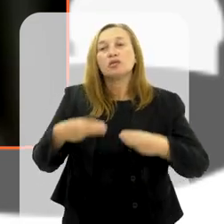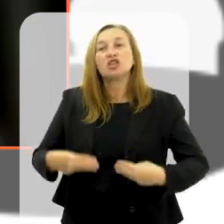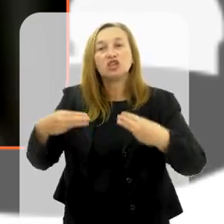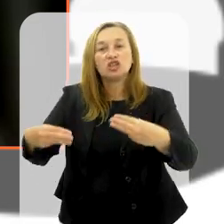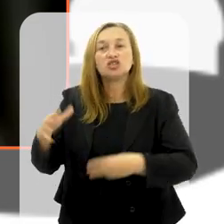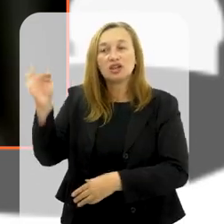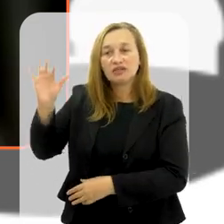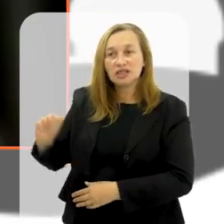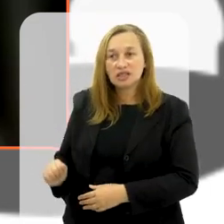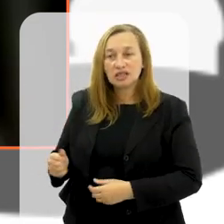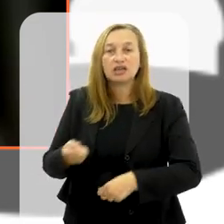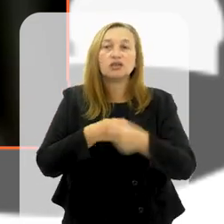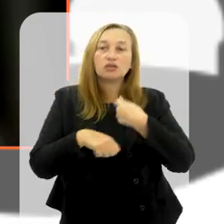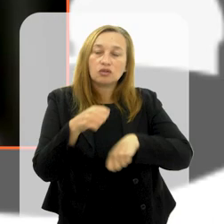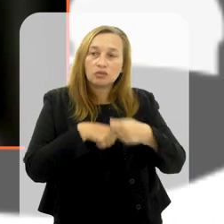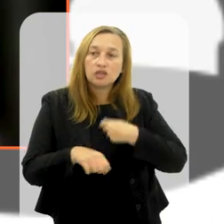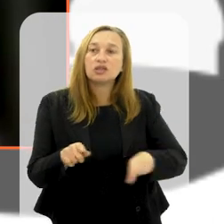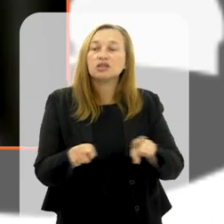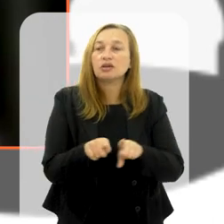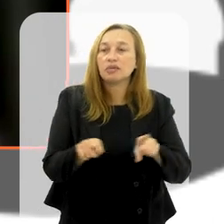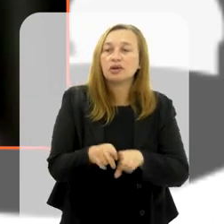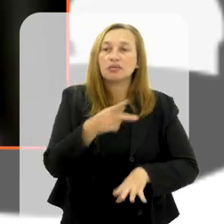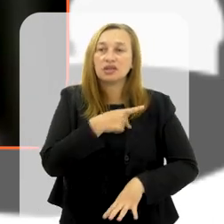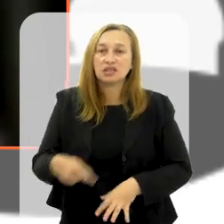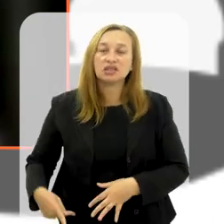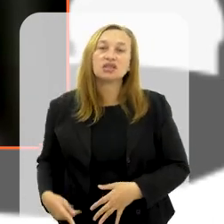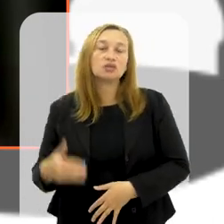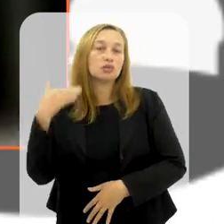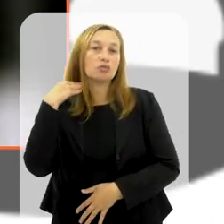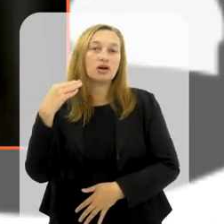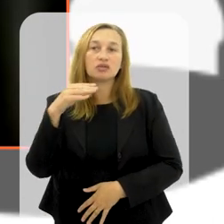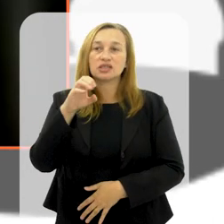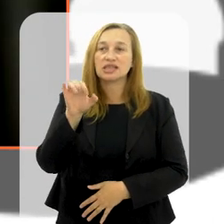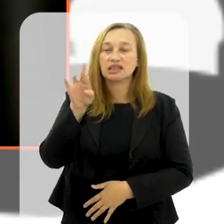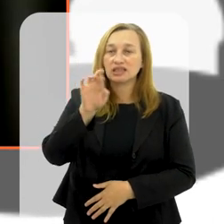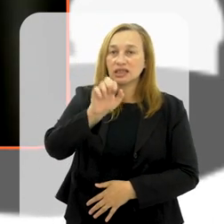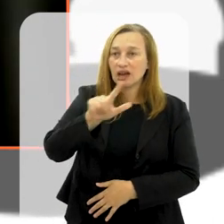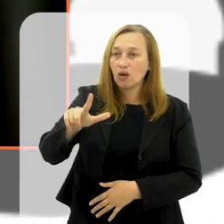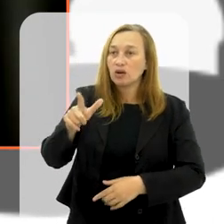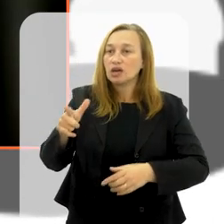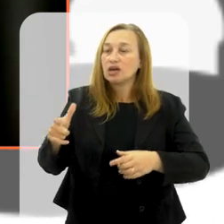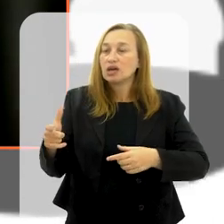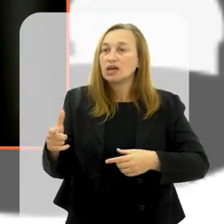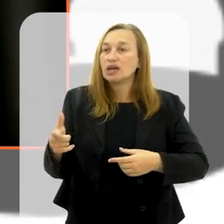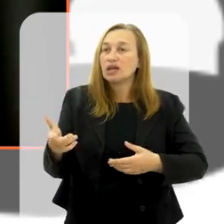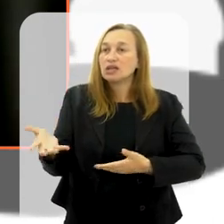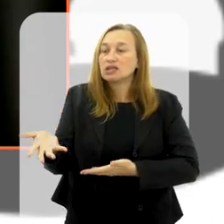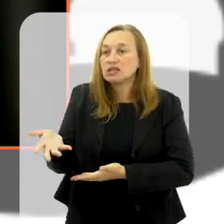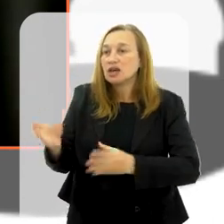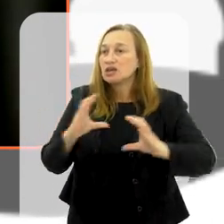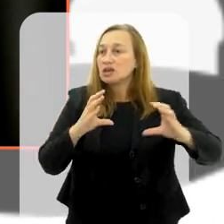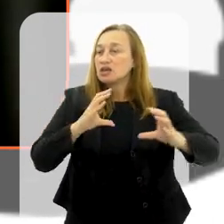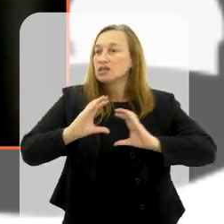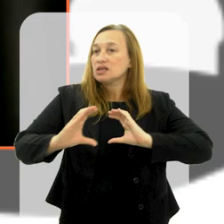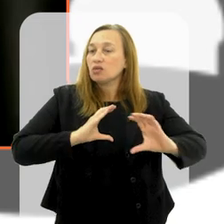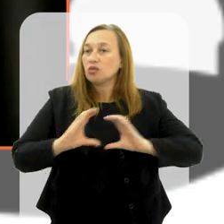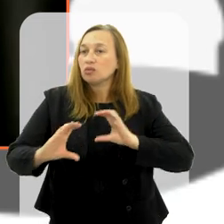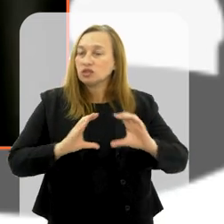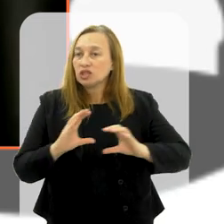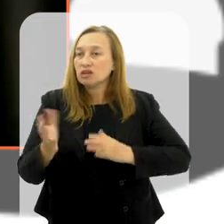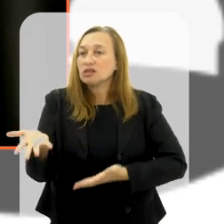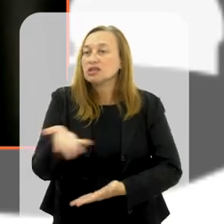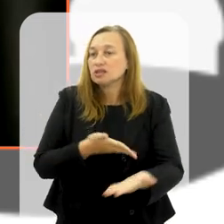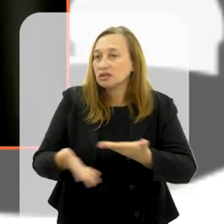todas as economias, e os presidentes de Banco Central. E eles dialogam, interagem, cooperam com as instituições